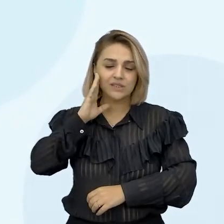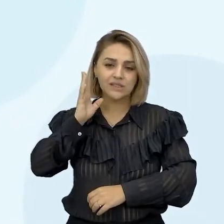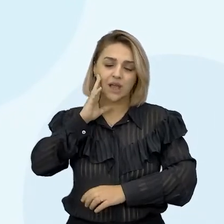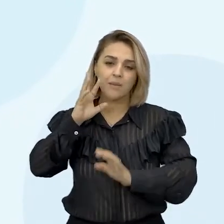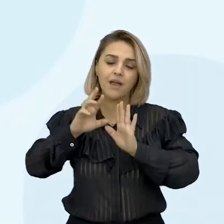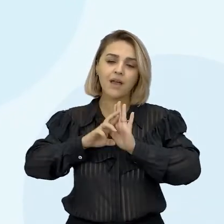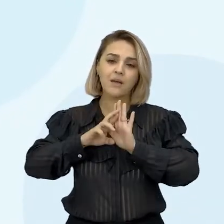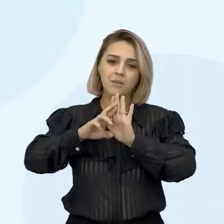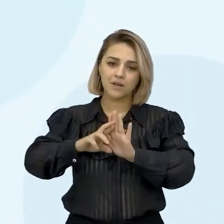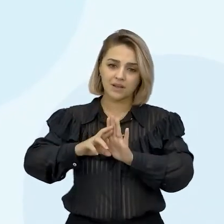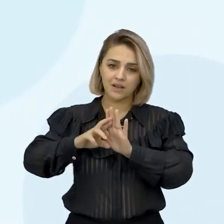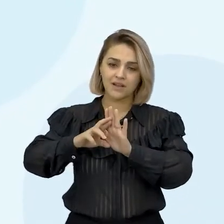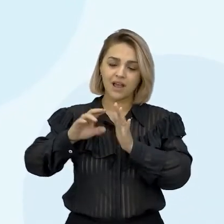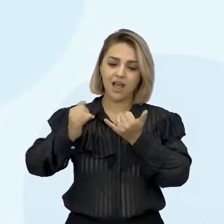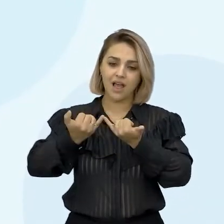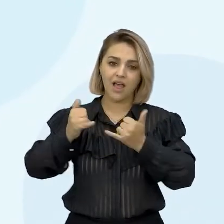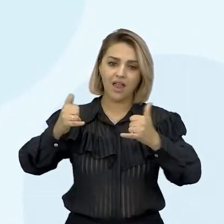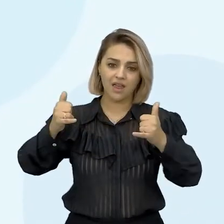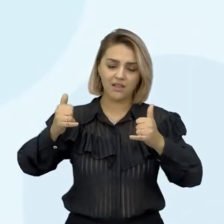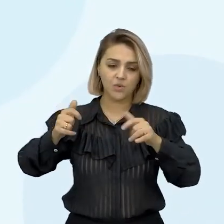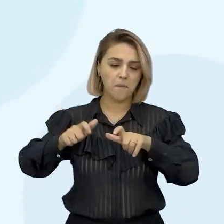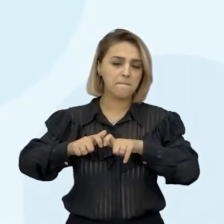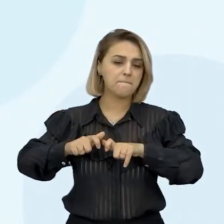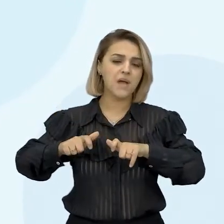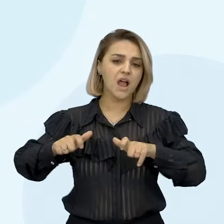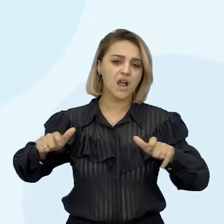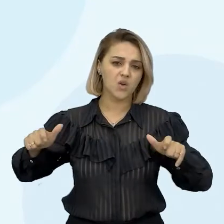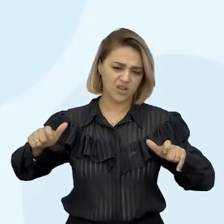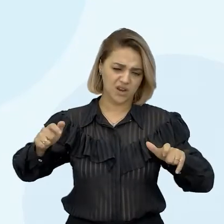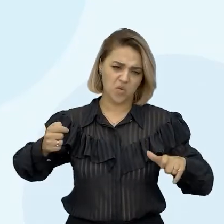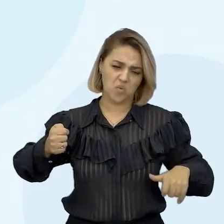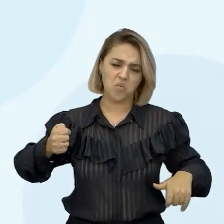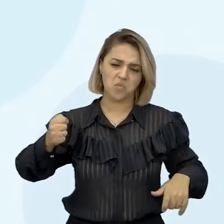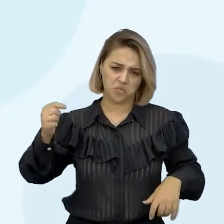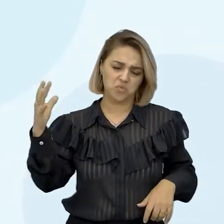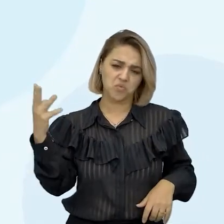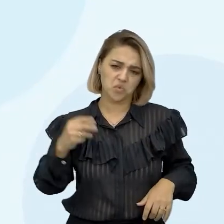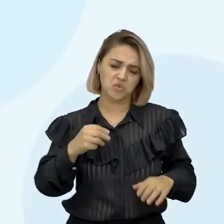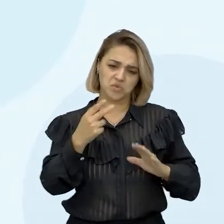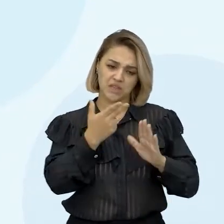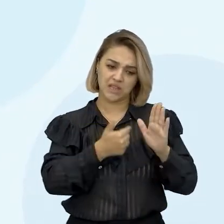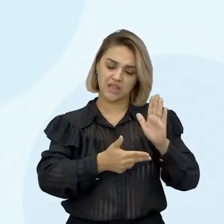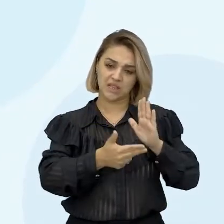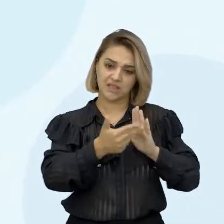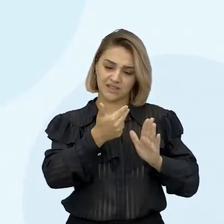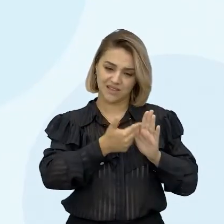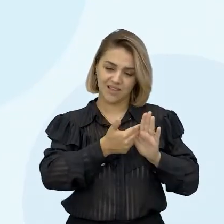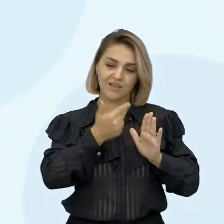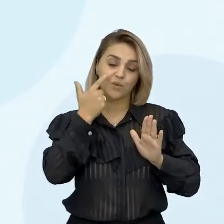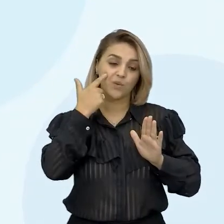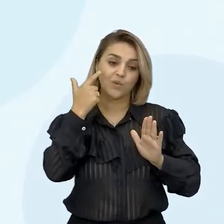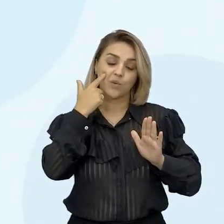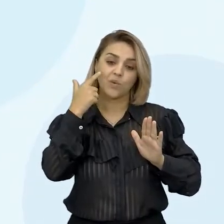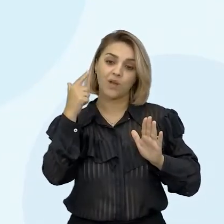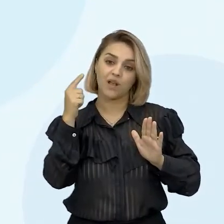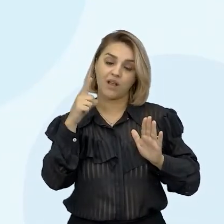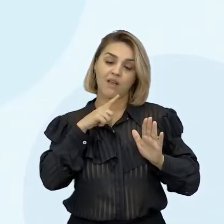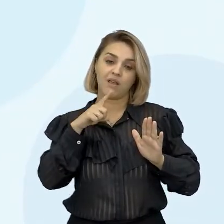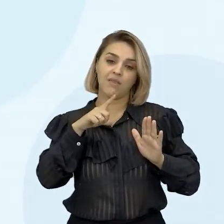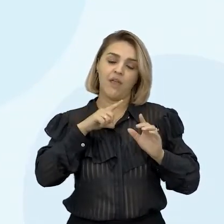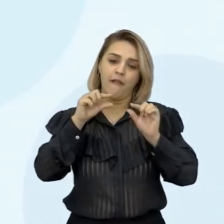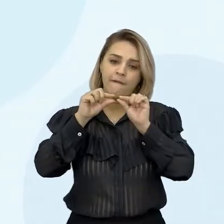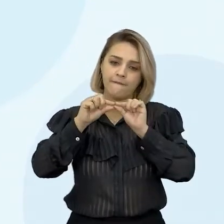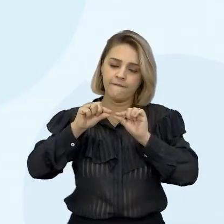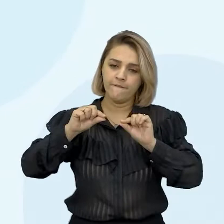nos elétrons que eles estão a maioria deles ou quase todos aqui no desenho todos eles né Olha que bonitinho estão passando